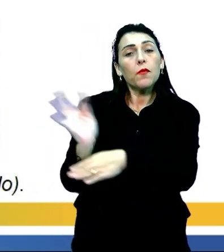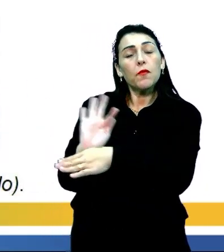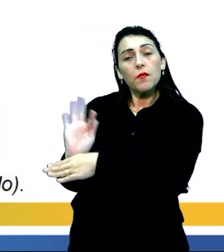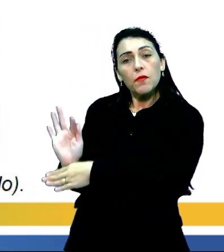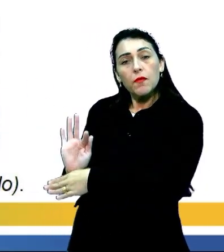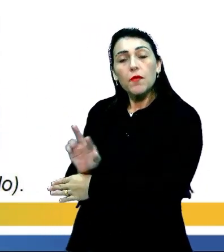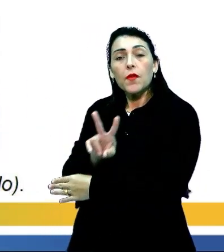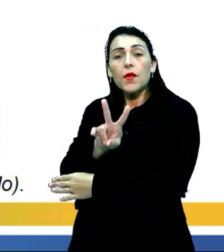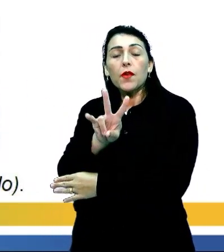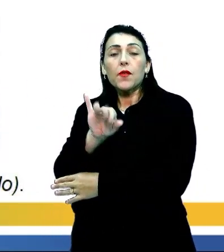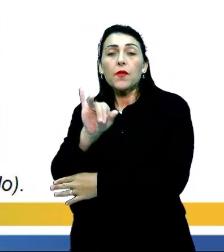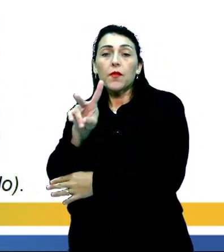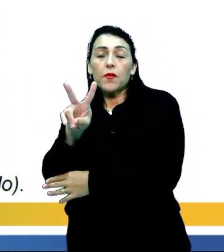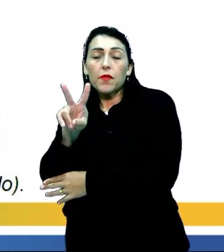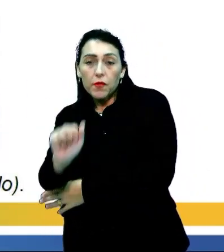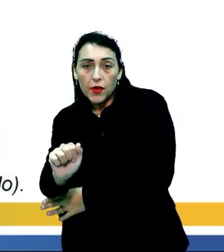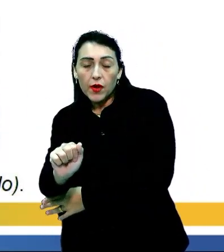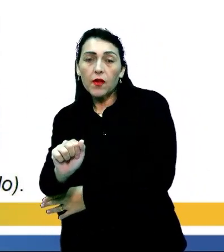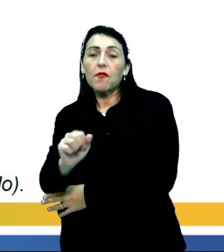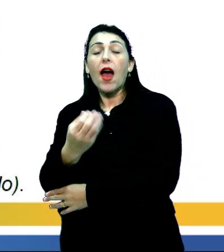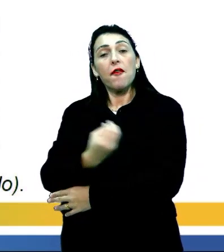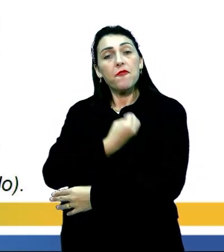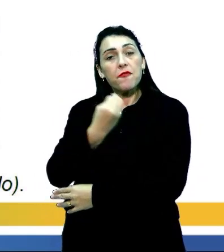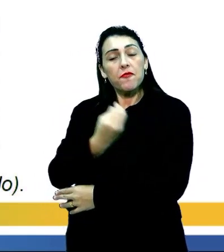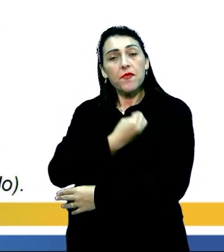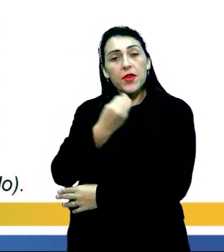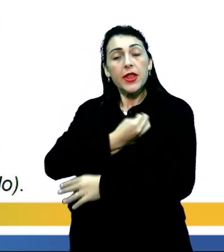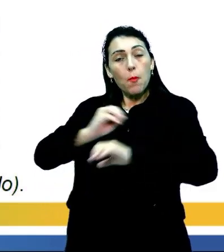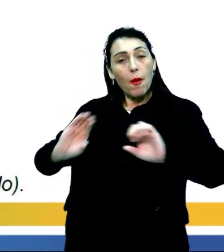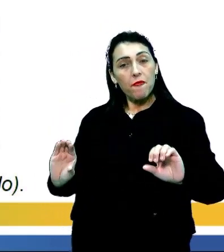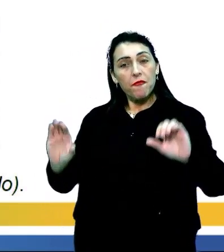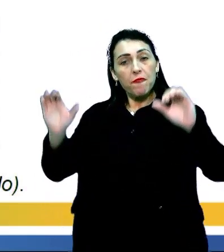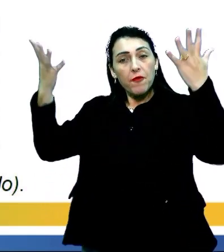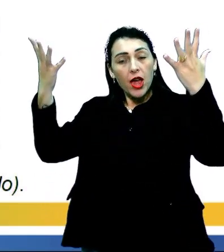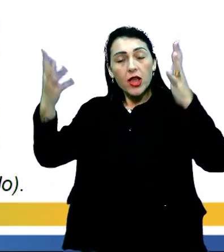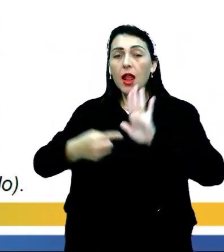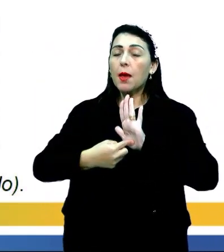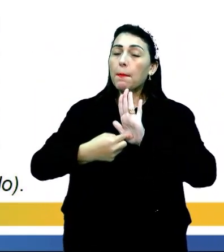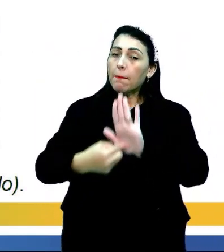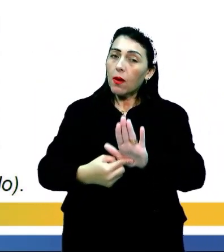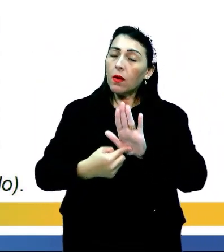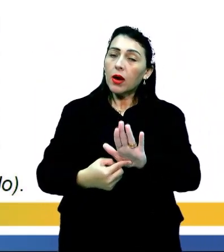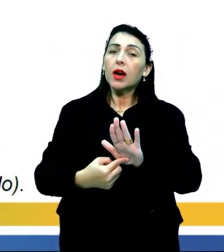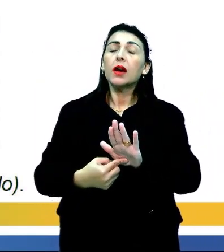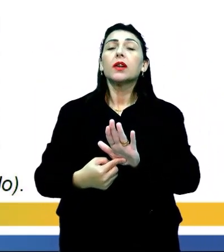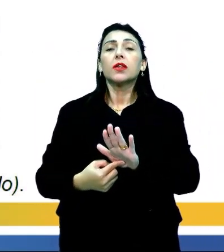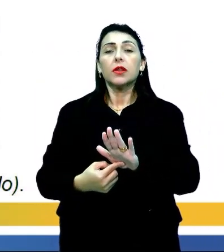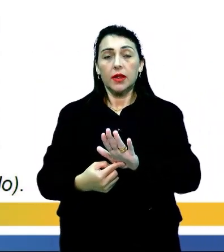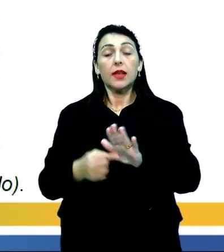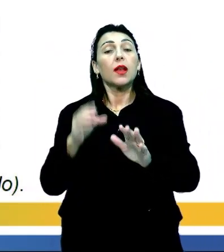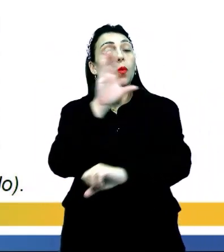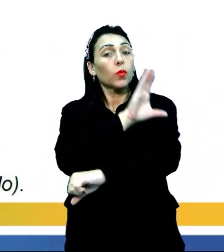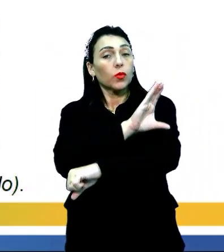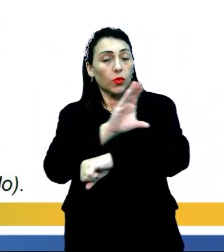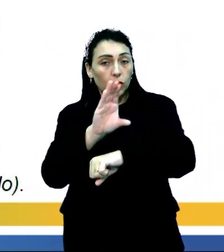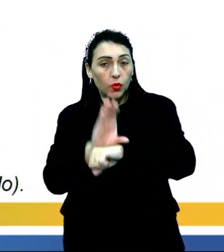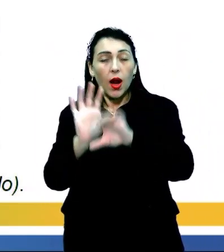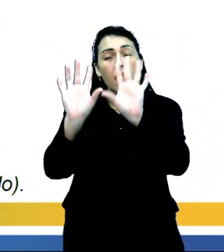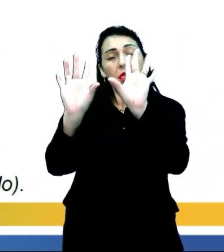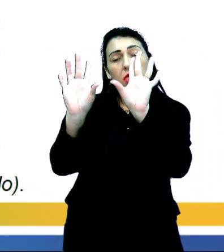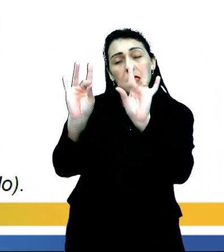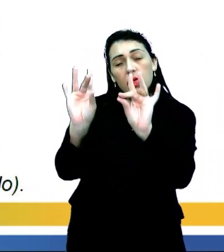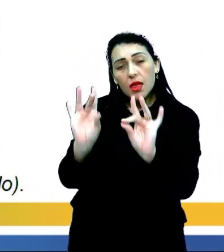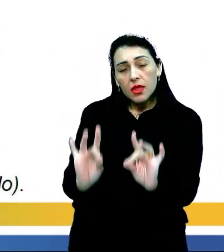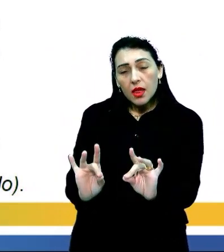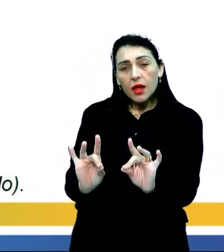O filme é vida viva a vida é uma festa né que ela retrata muito bem né Essa Cultura né detalhe